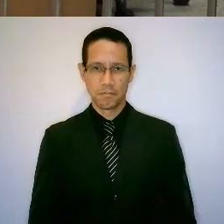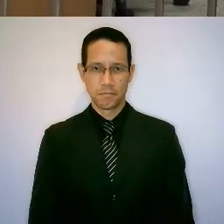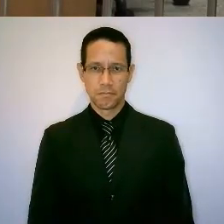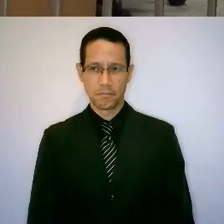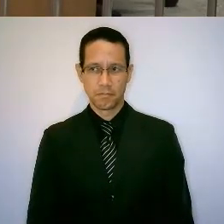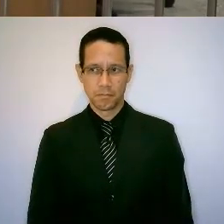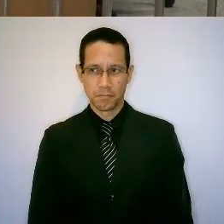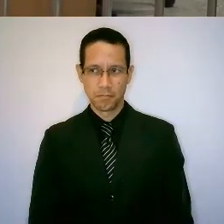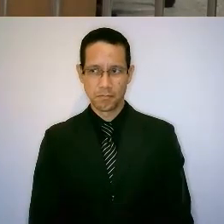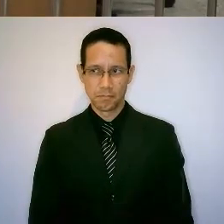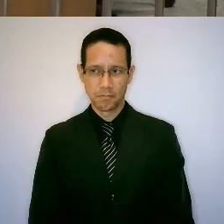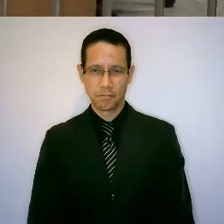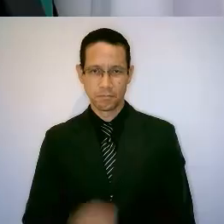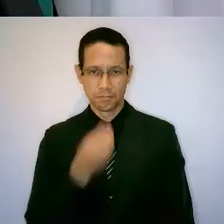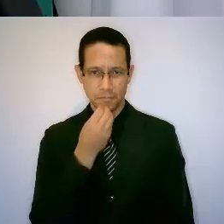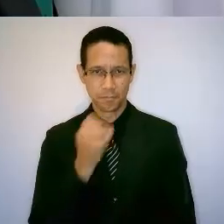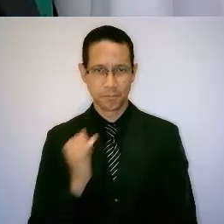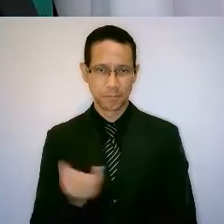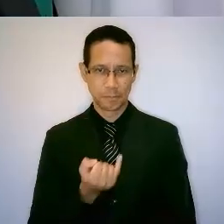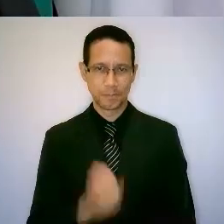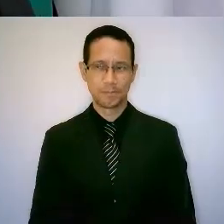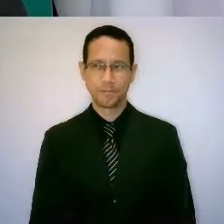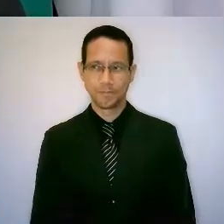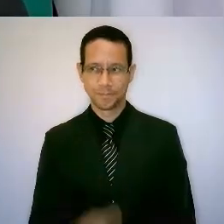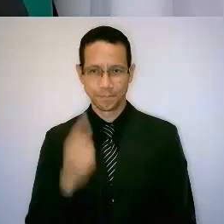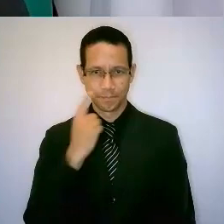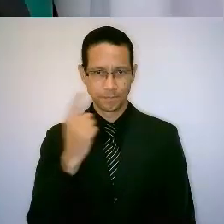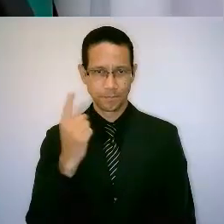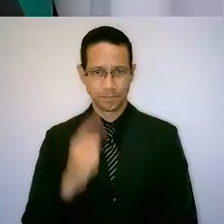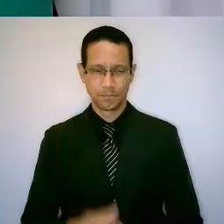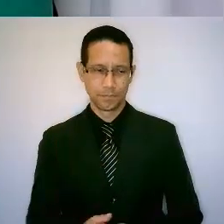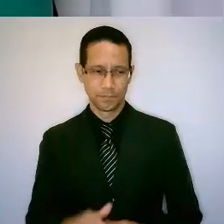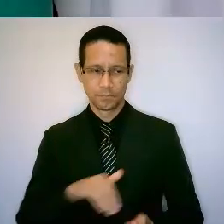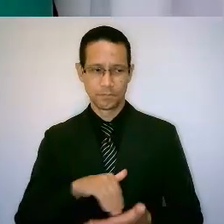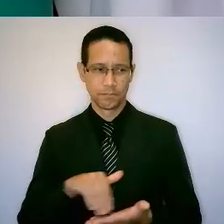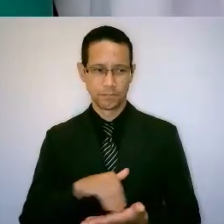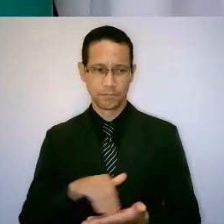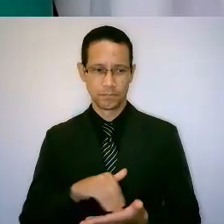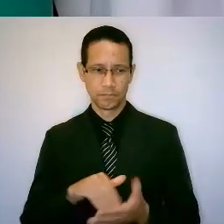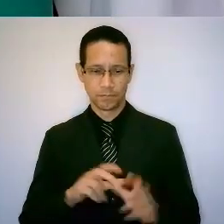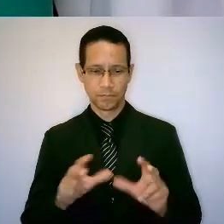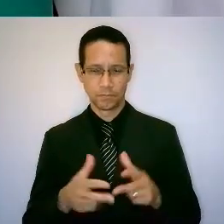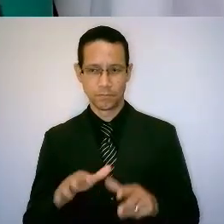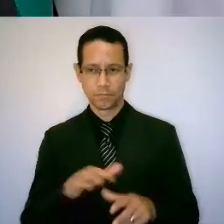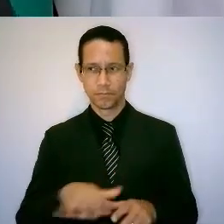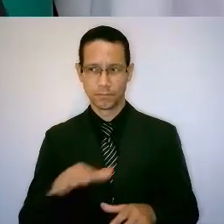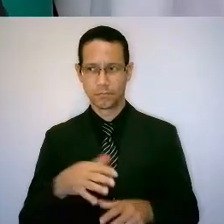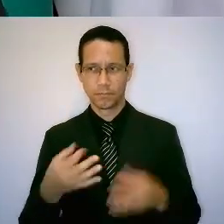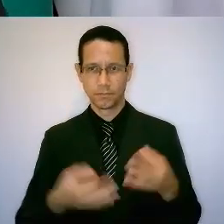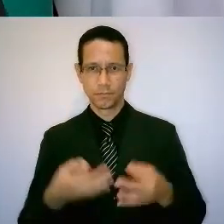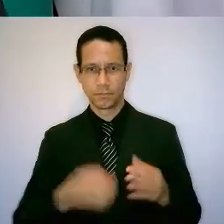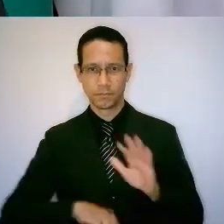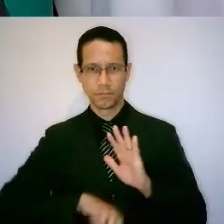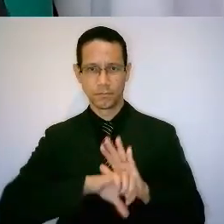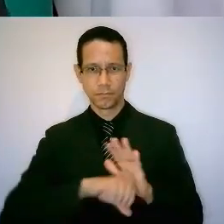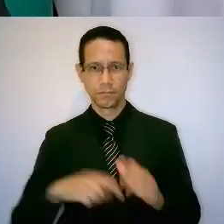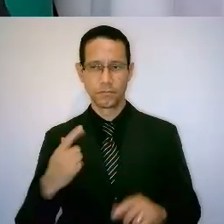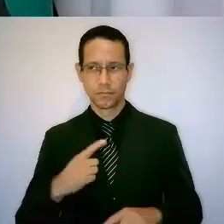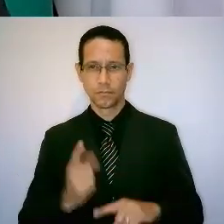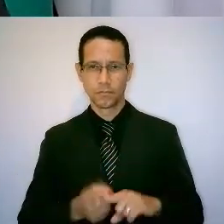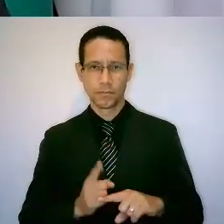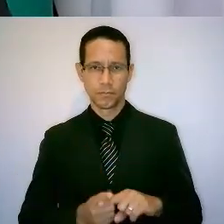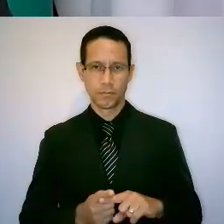aproveite e só lembrar a secretaria aqui da câmara criminal porque tem eu já disse na